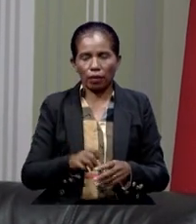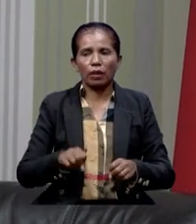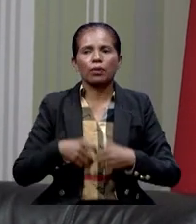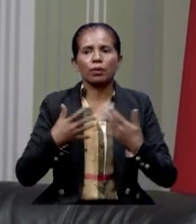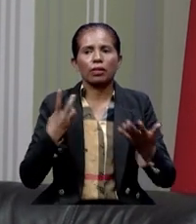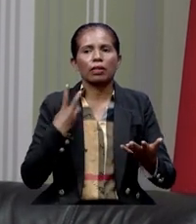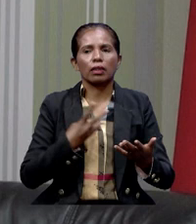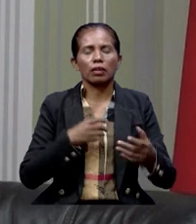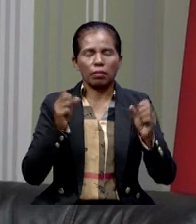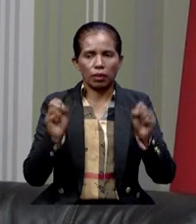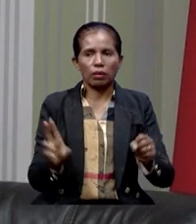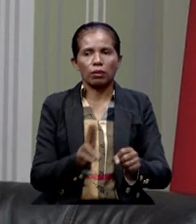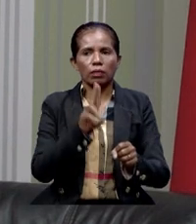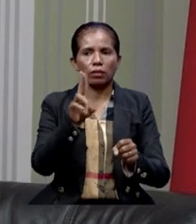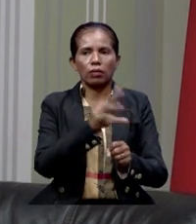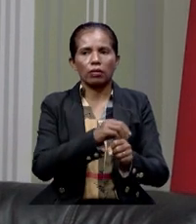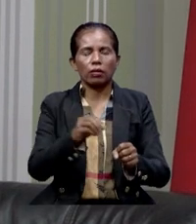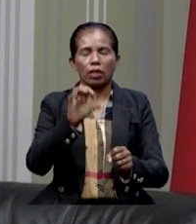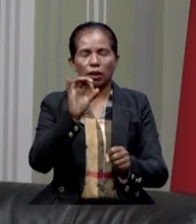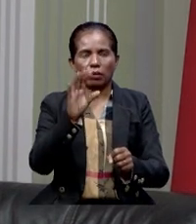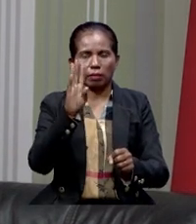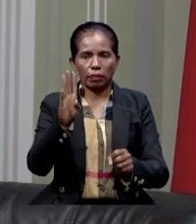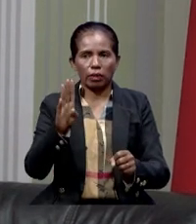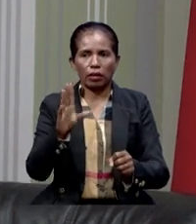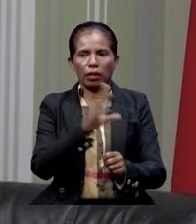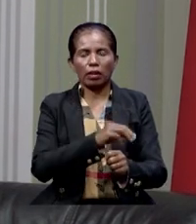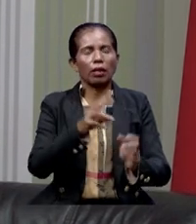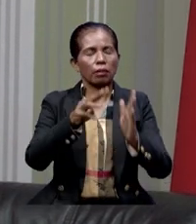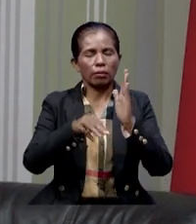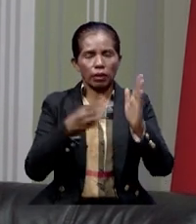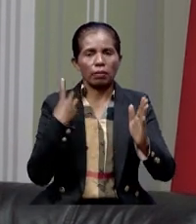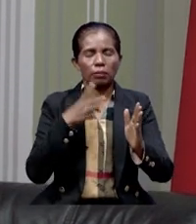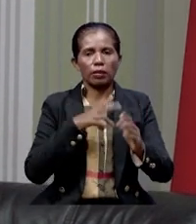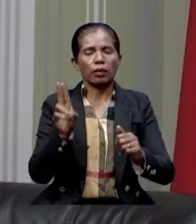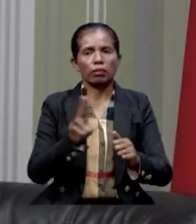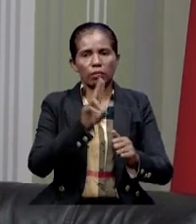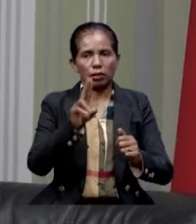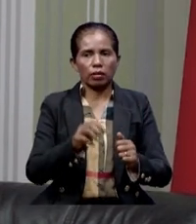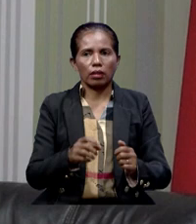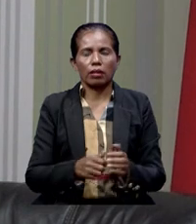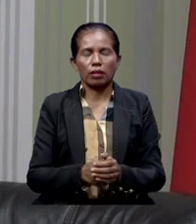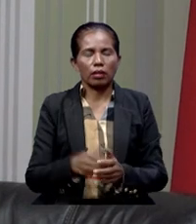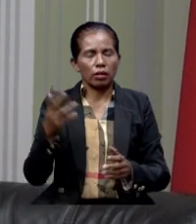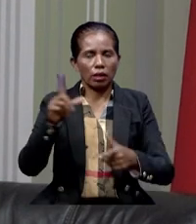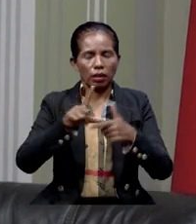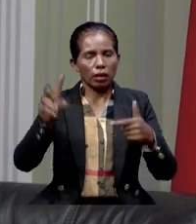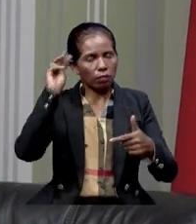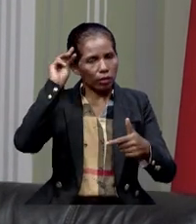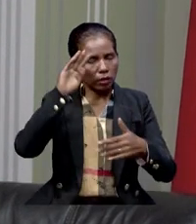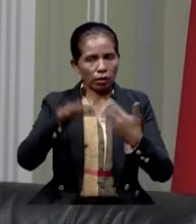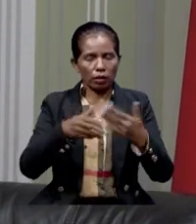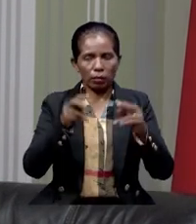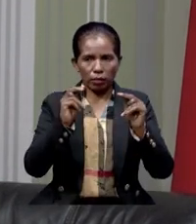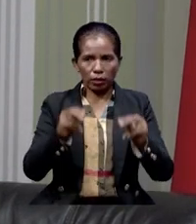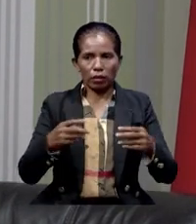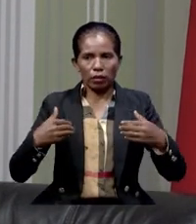ita tu gere Facebook ou media nebe ita kair, nebe linhas ministeriais, né? Precisa